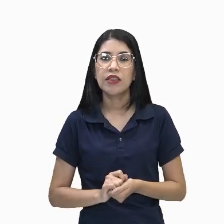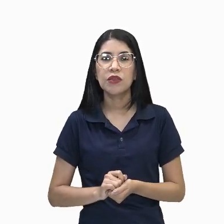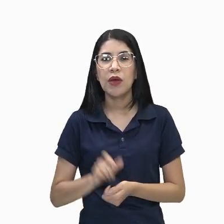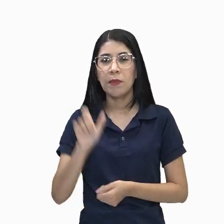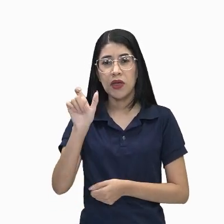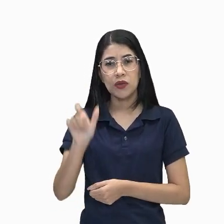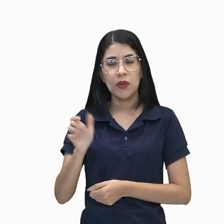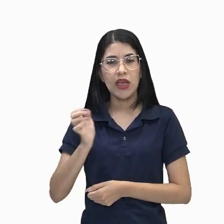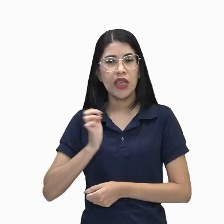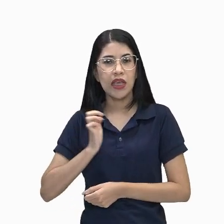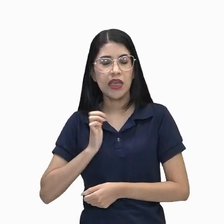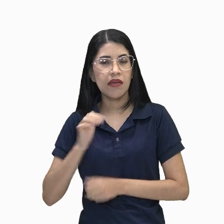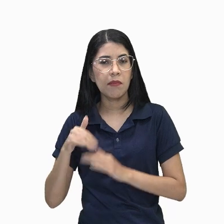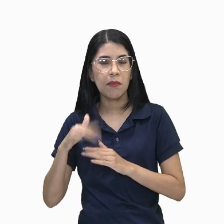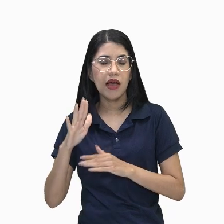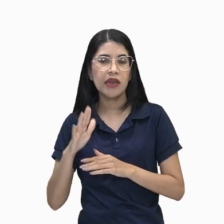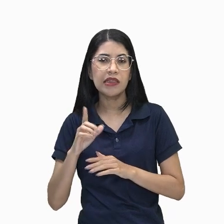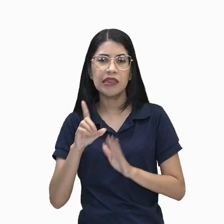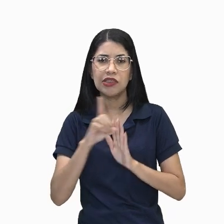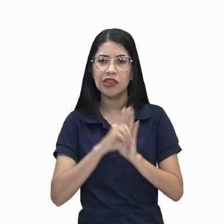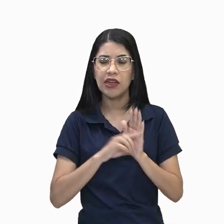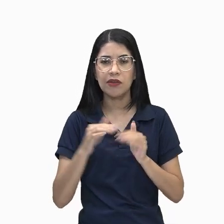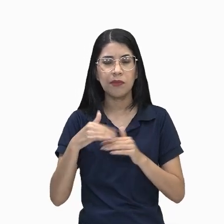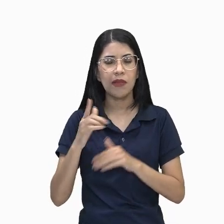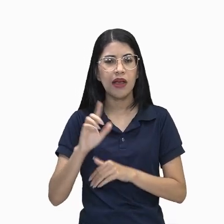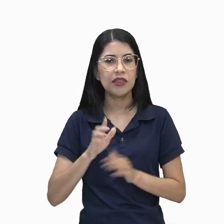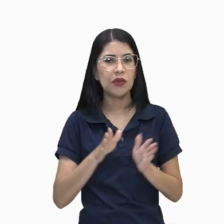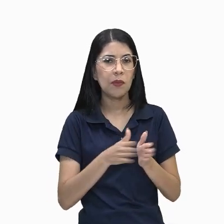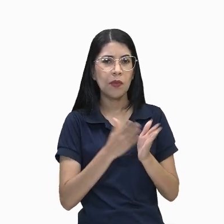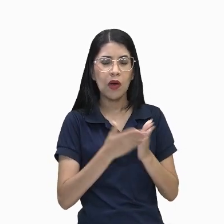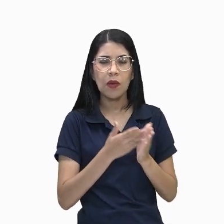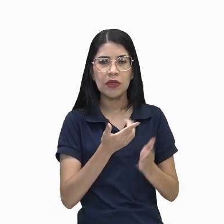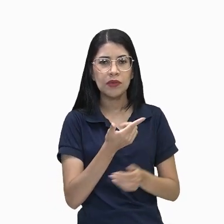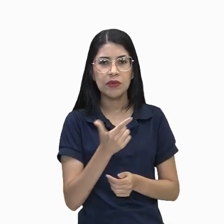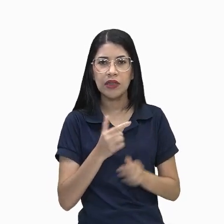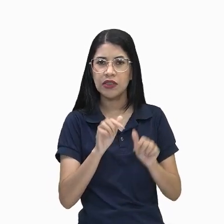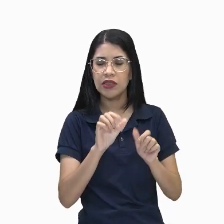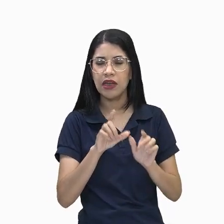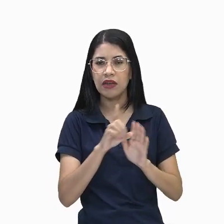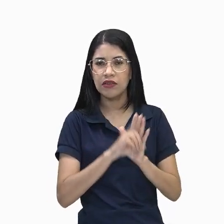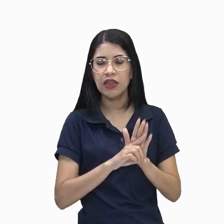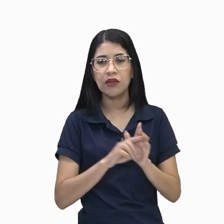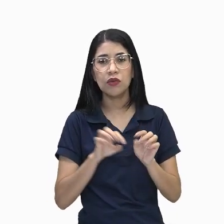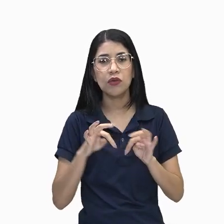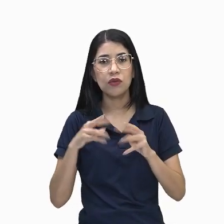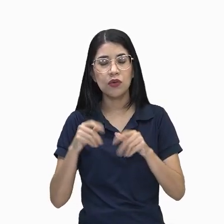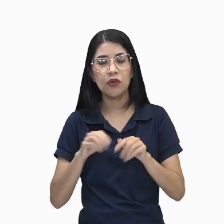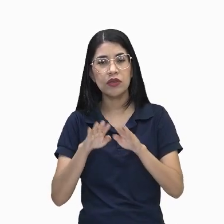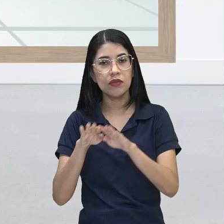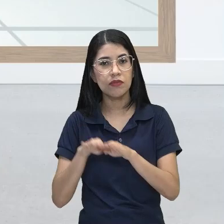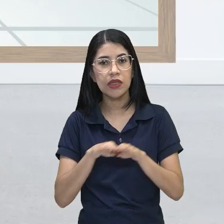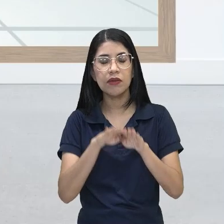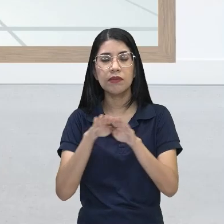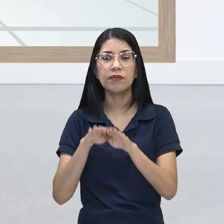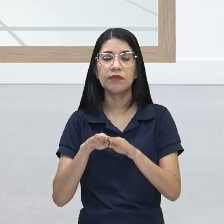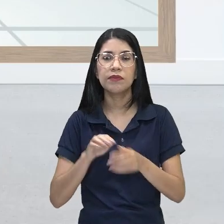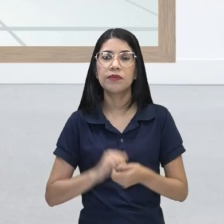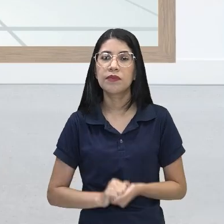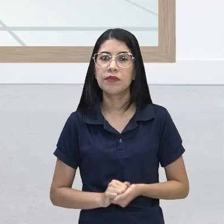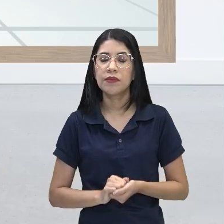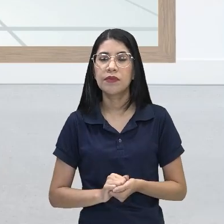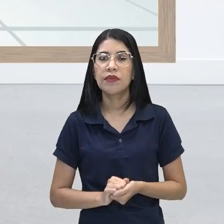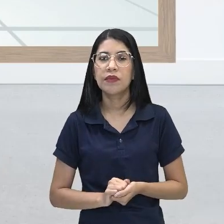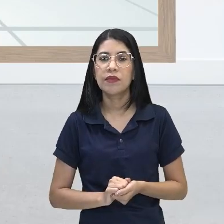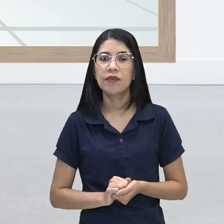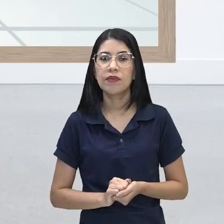rico que você tem mais direito, ou você é mais pobre que você não tem direito. Então, todos são iguais perante a lei. Muito bem. E a próxima